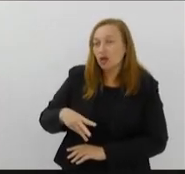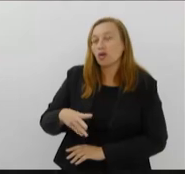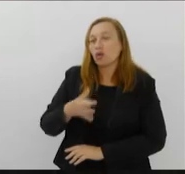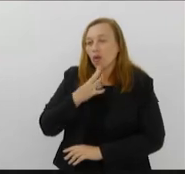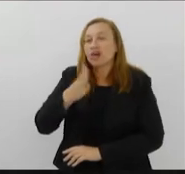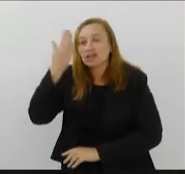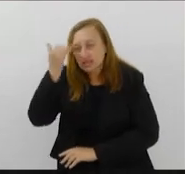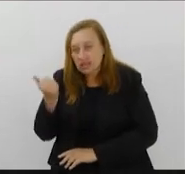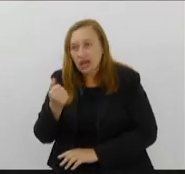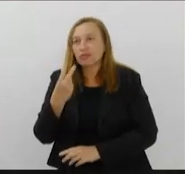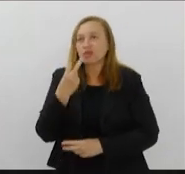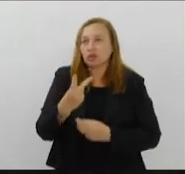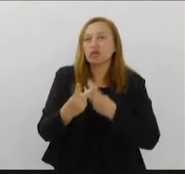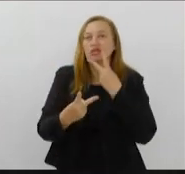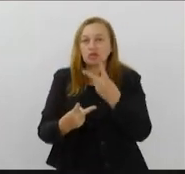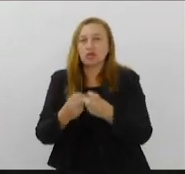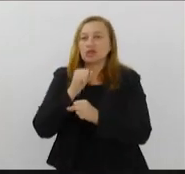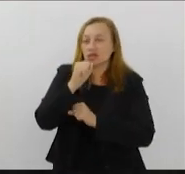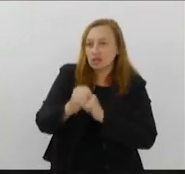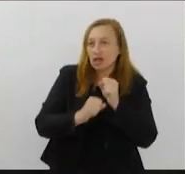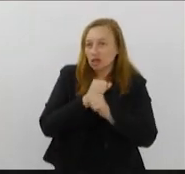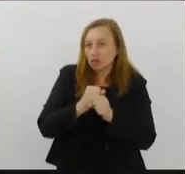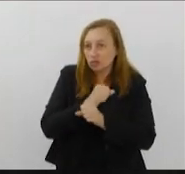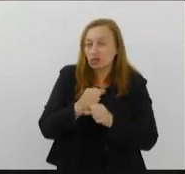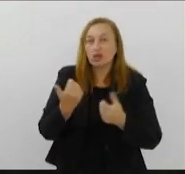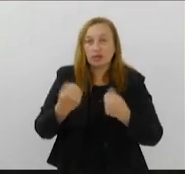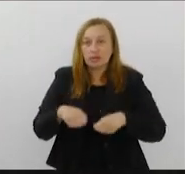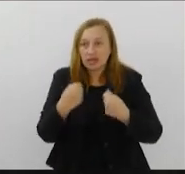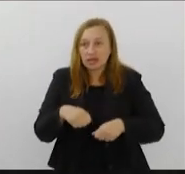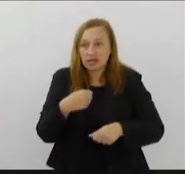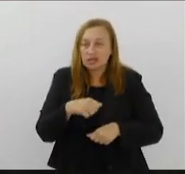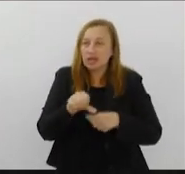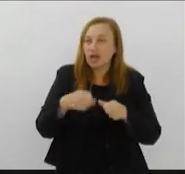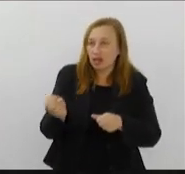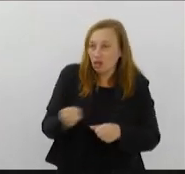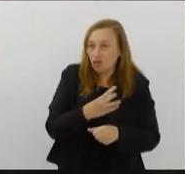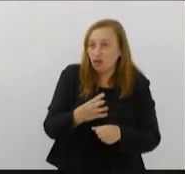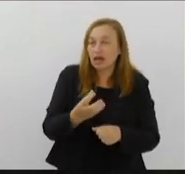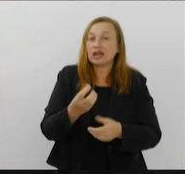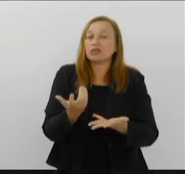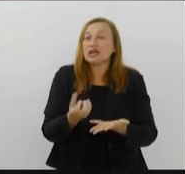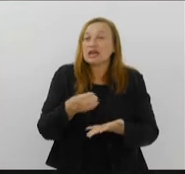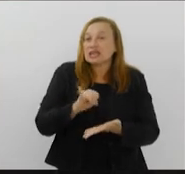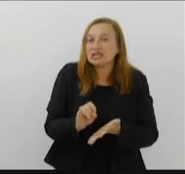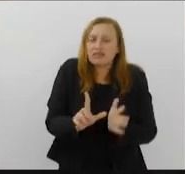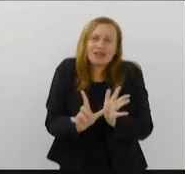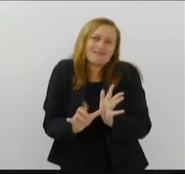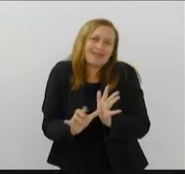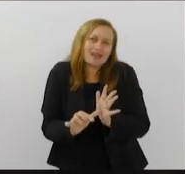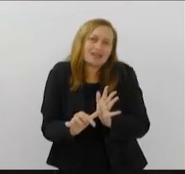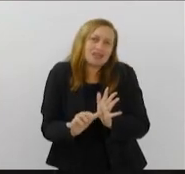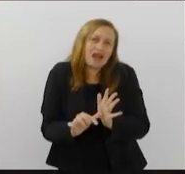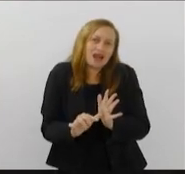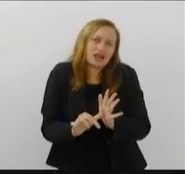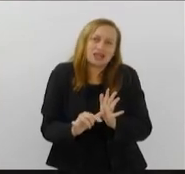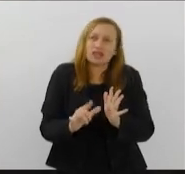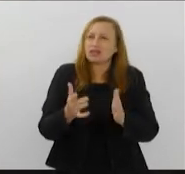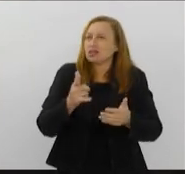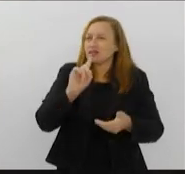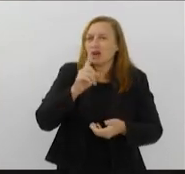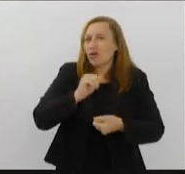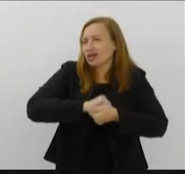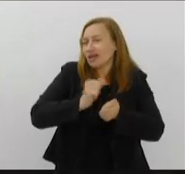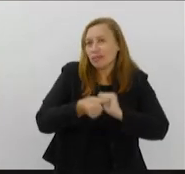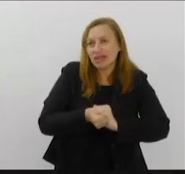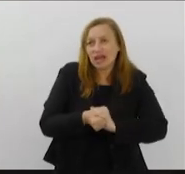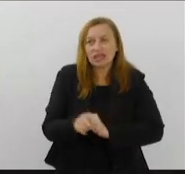ficar submetendo os programas. E se você tem os programas totalmente desatualizados, com terminologias que não são adequadas, sem